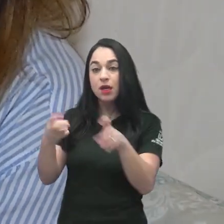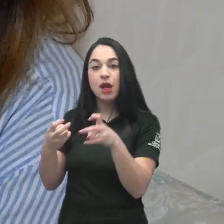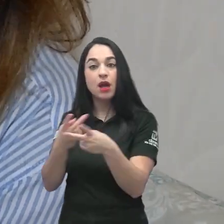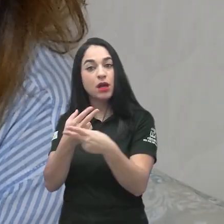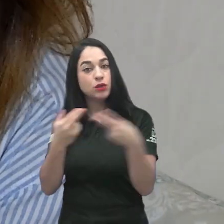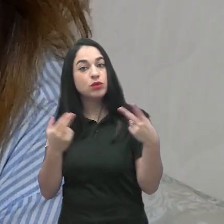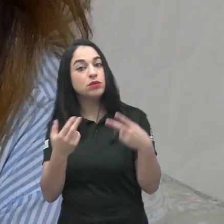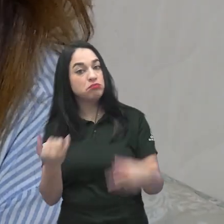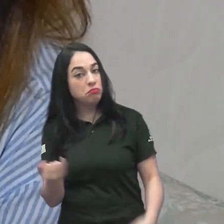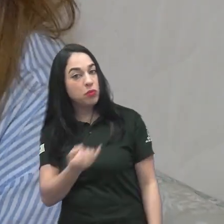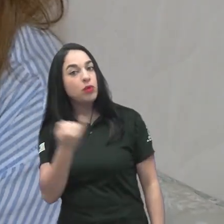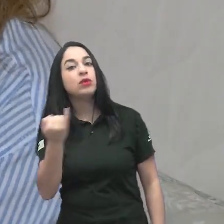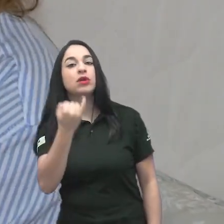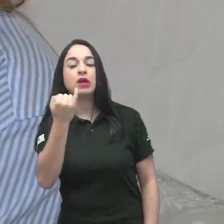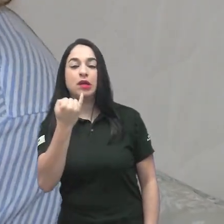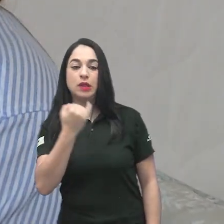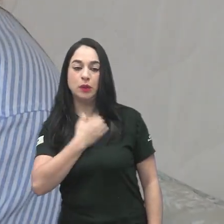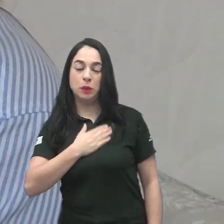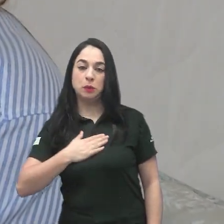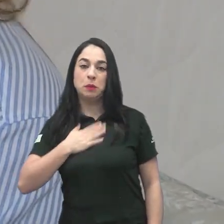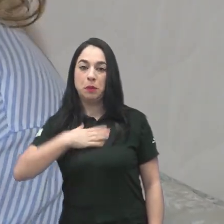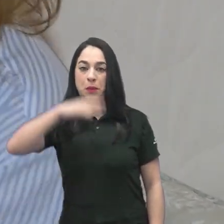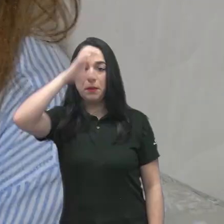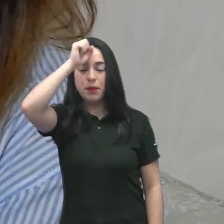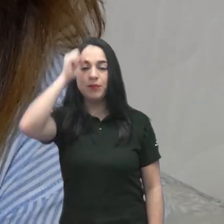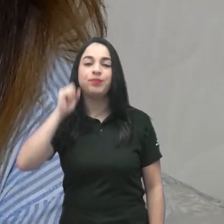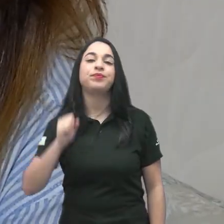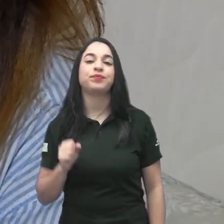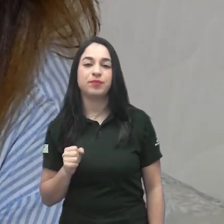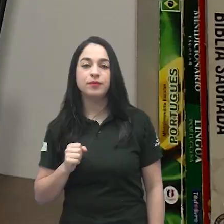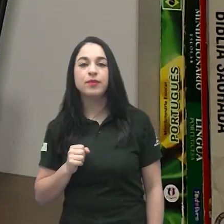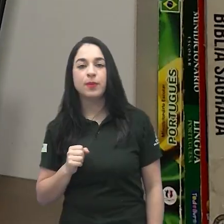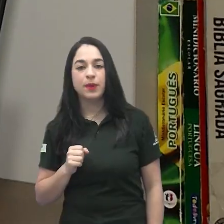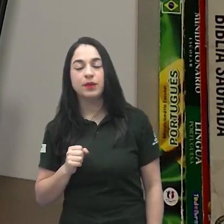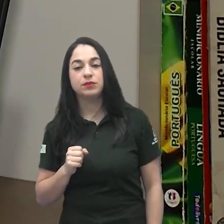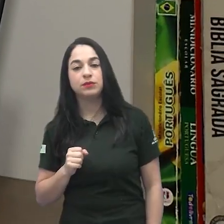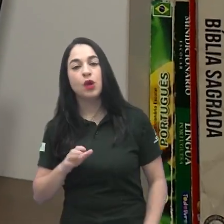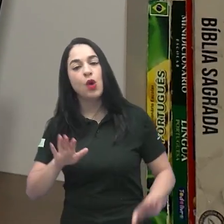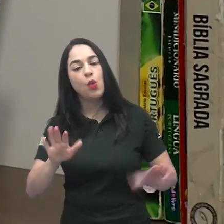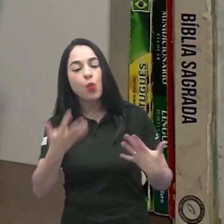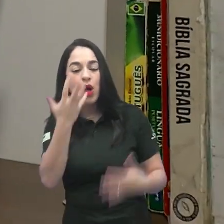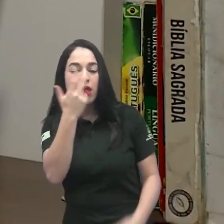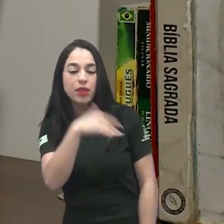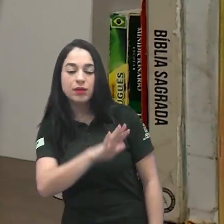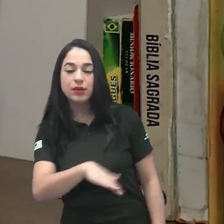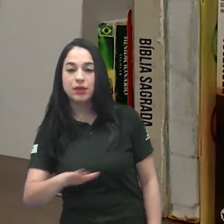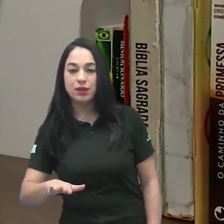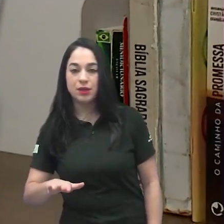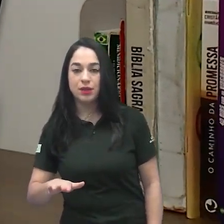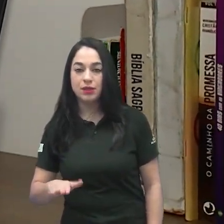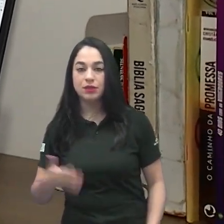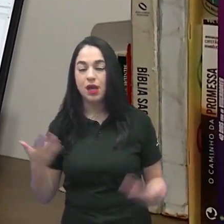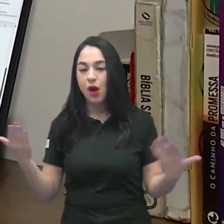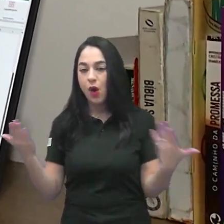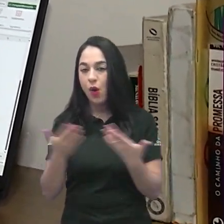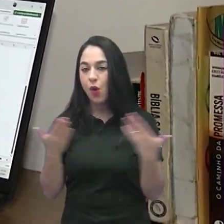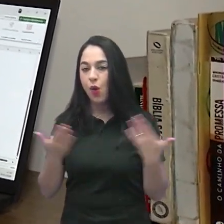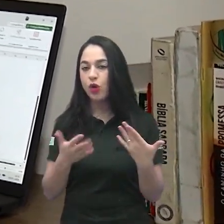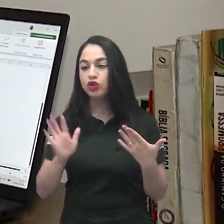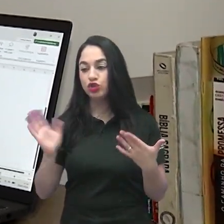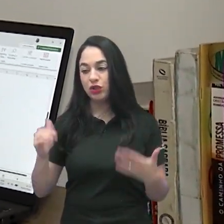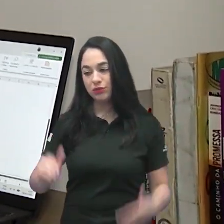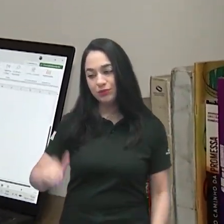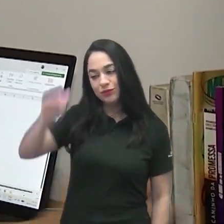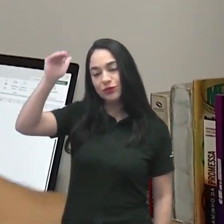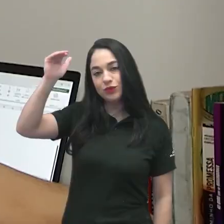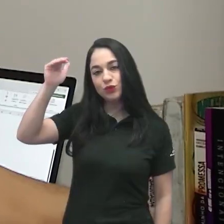nós entendemos como prioridade, aquilo que nós entendemos como contentamento. As conversas sobre dinheiro que começaram ainda na